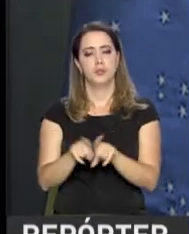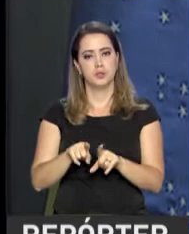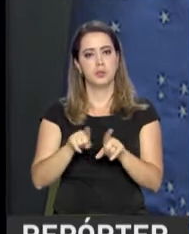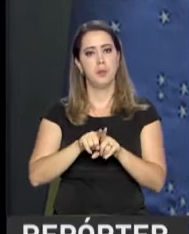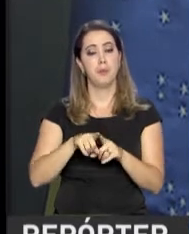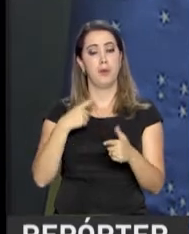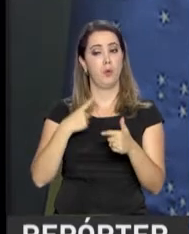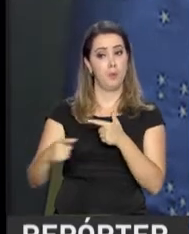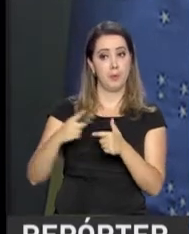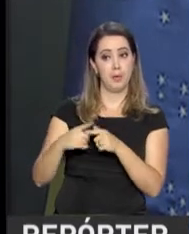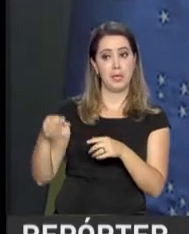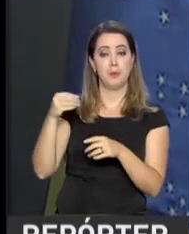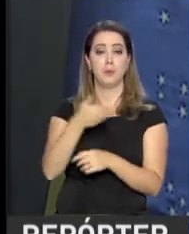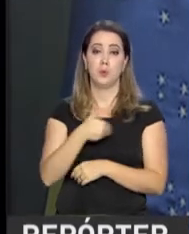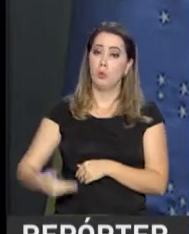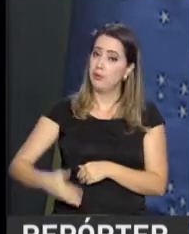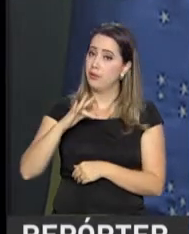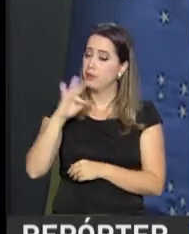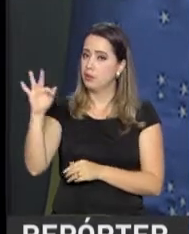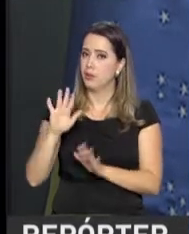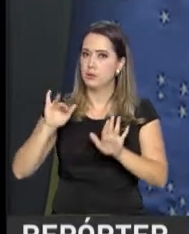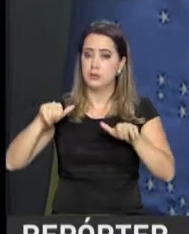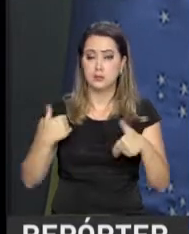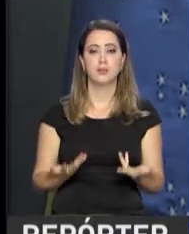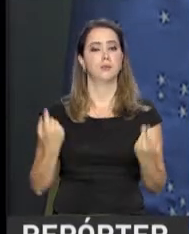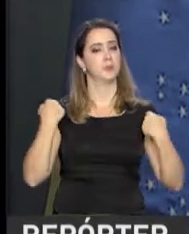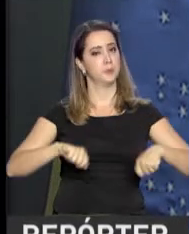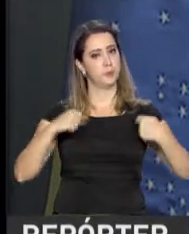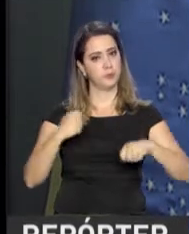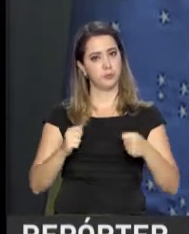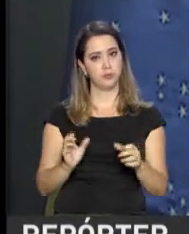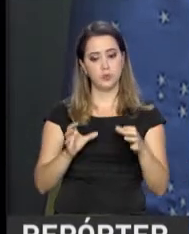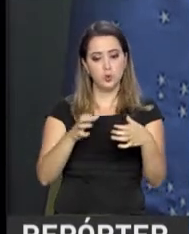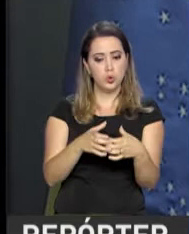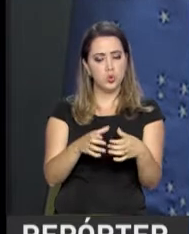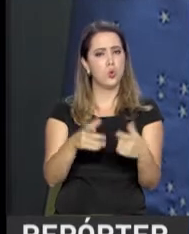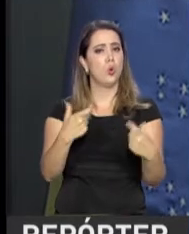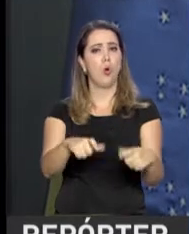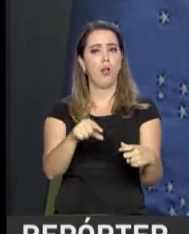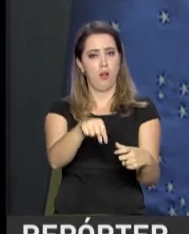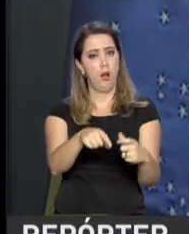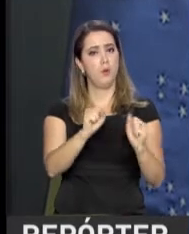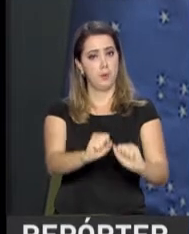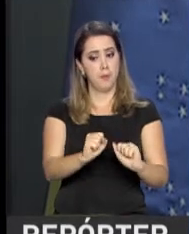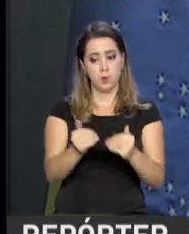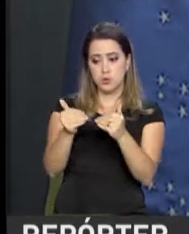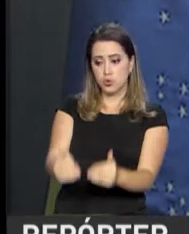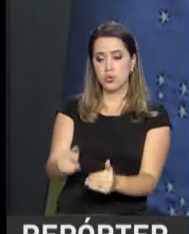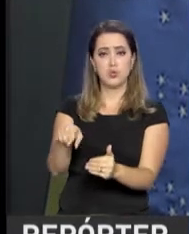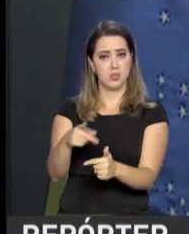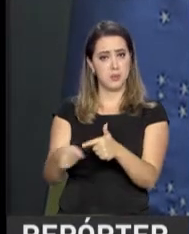competências da união e sem um órgão ser uma instituição sem uma estrutura capaz de enfrentar